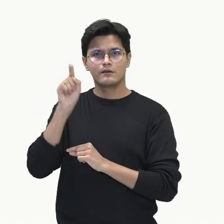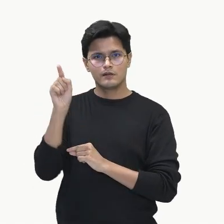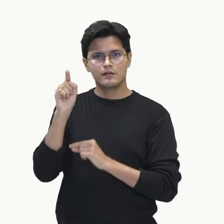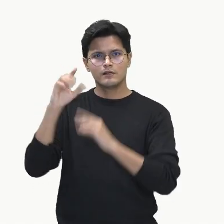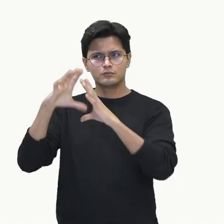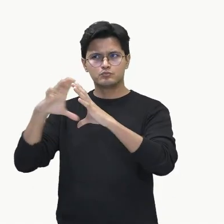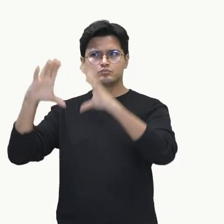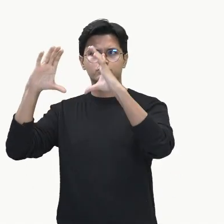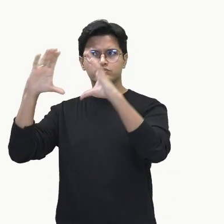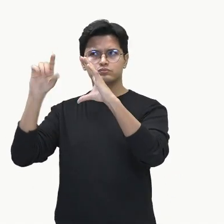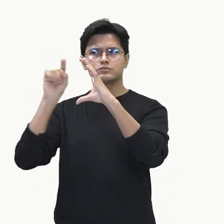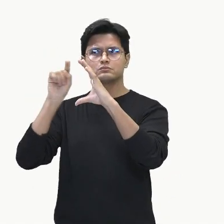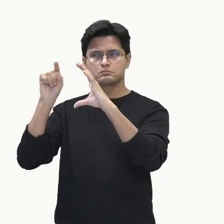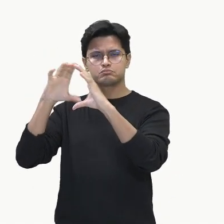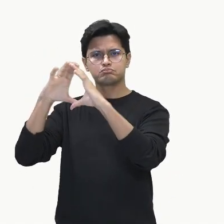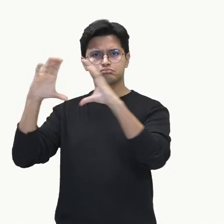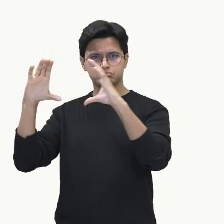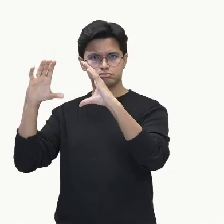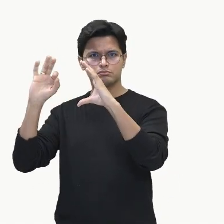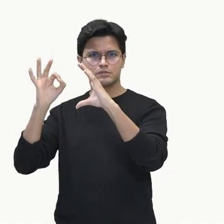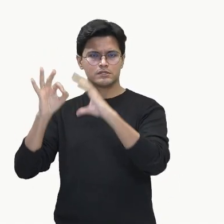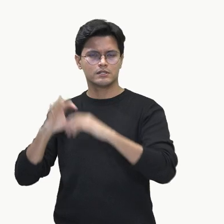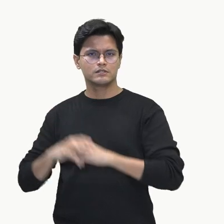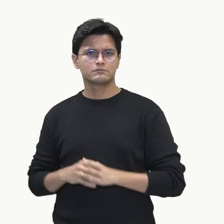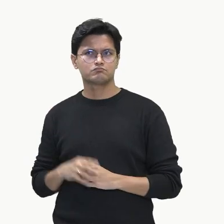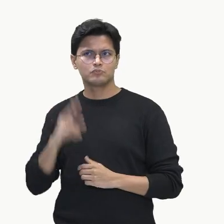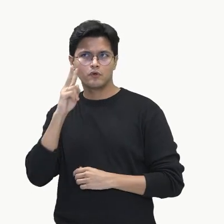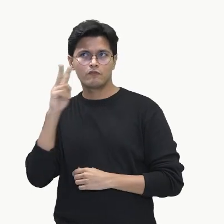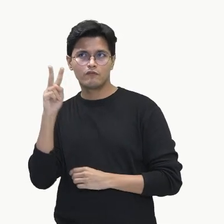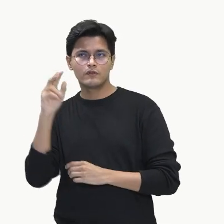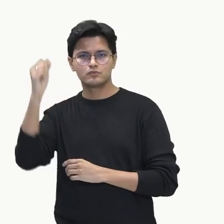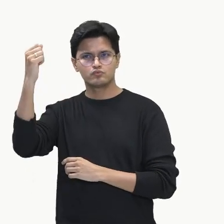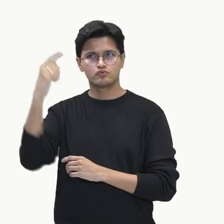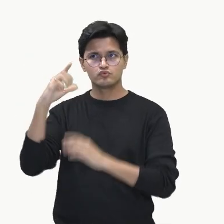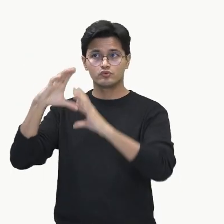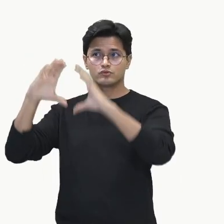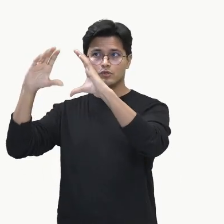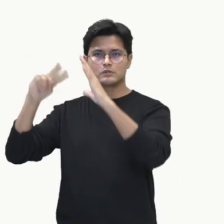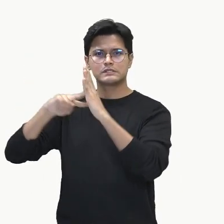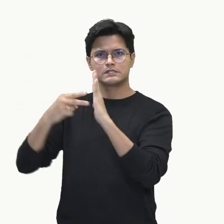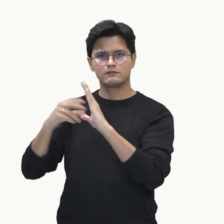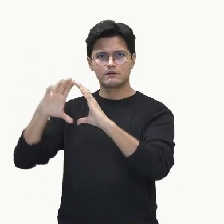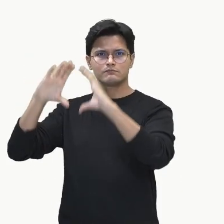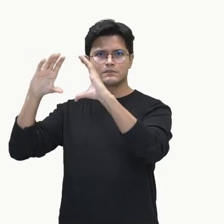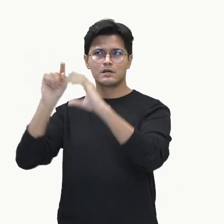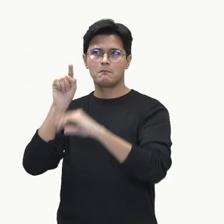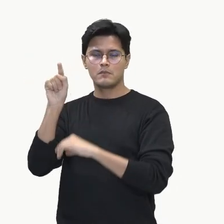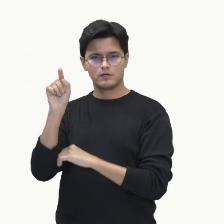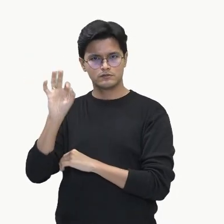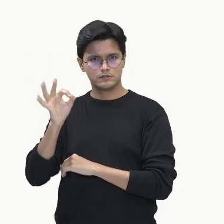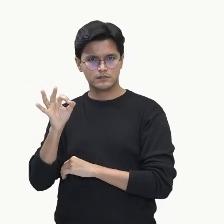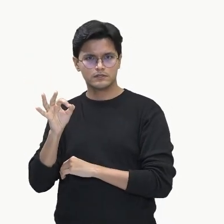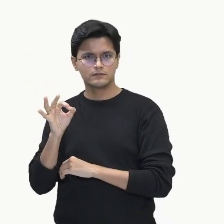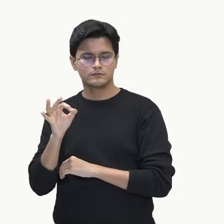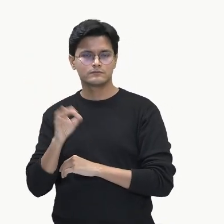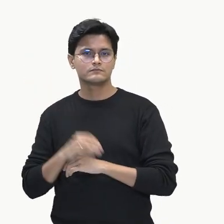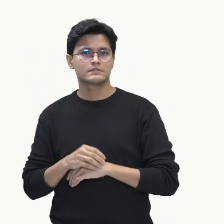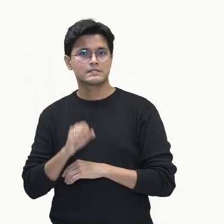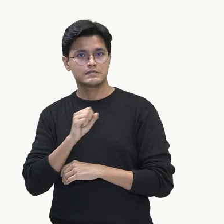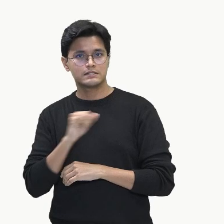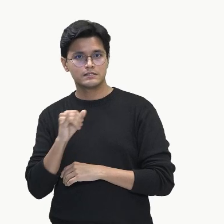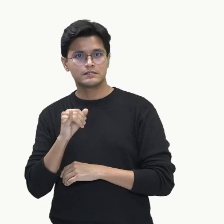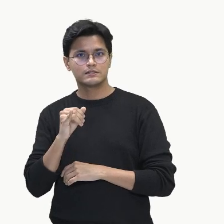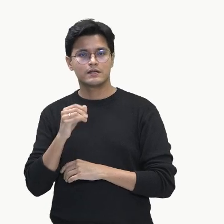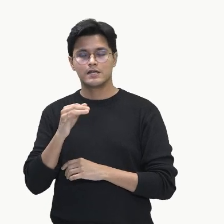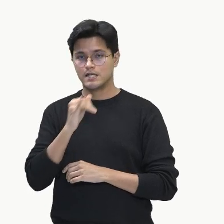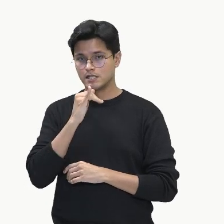do tamanho que vemos. Pronto, eu estou vendo o sol, não quer dizer que o sol é daquele tamanho, não é? Porque se eu olho o sol daqui de